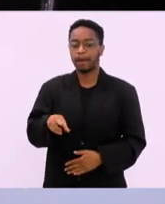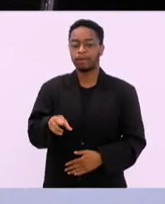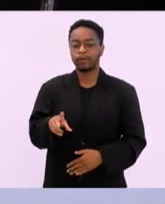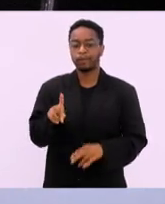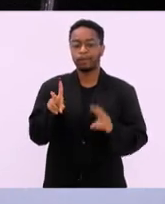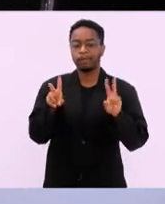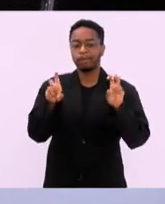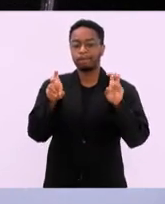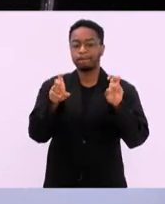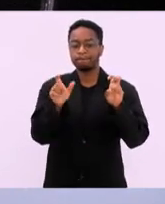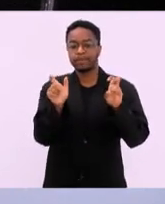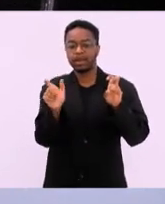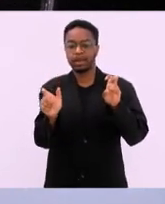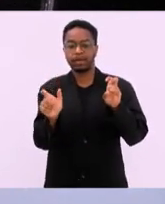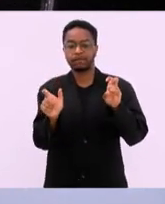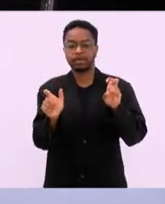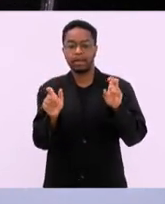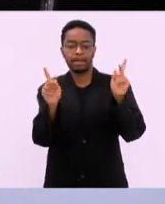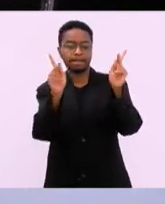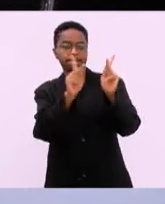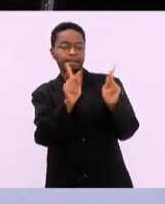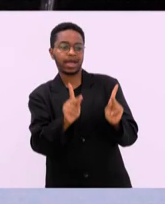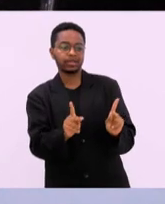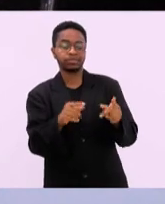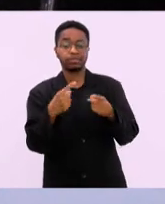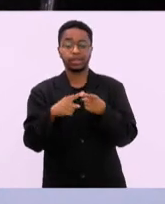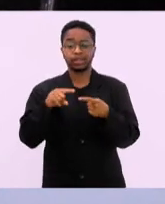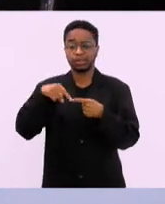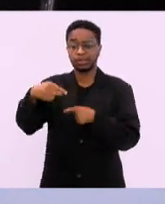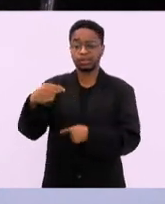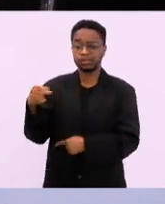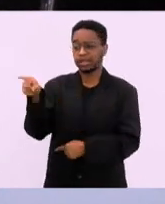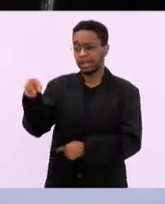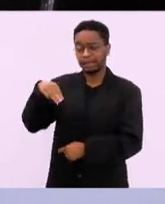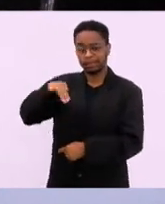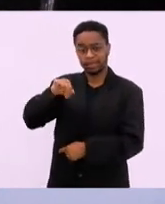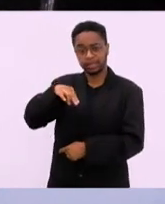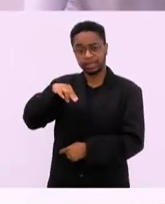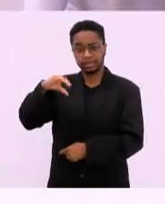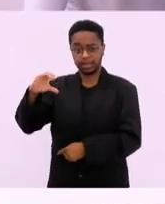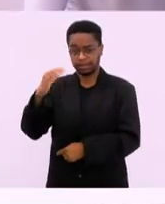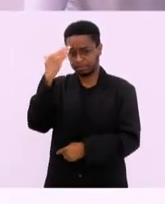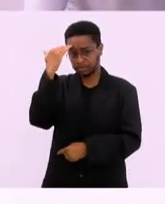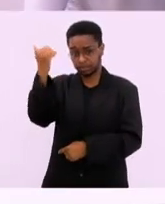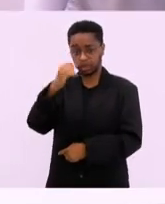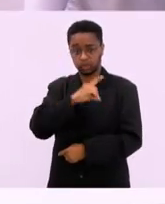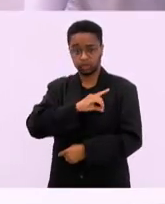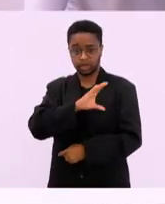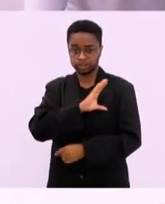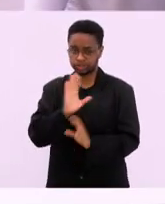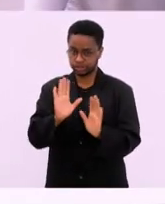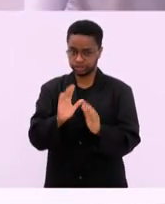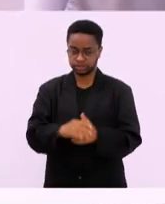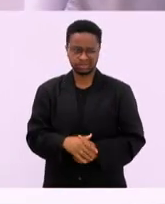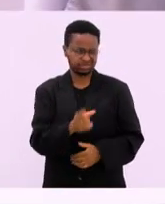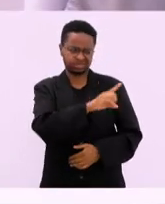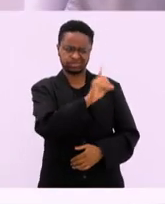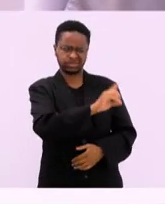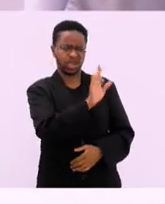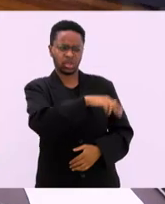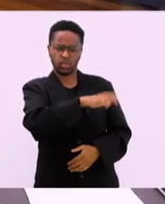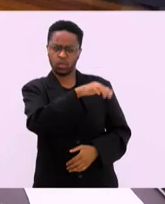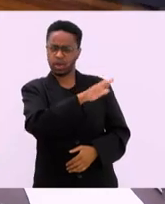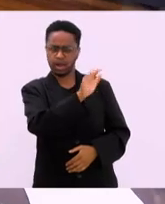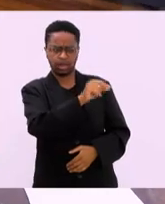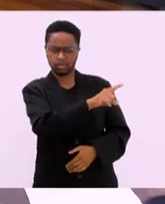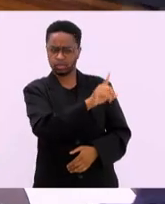Senão, daqui a pouco, o nosso Carlos Mink está me chamando de Duque de Caxias. Meu Deus! Nunca! Vossa Excelência é um civil.